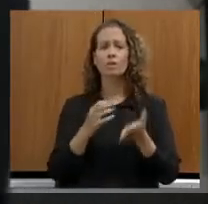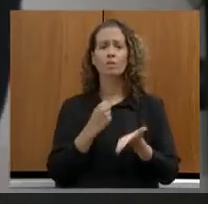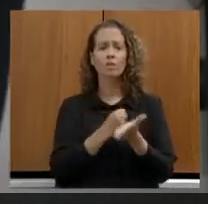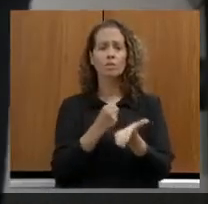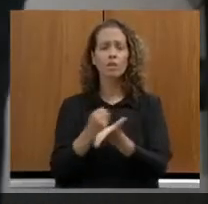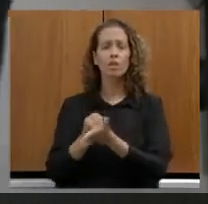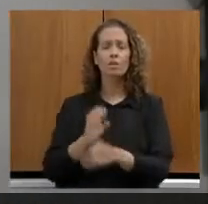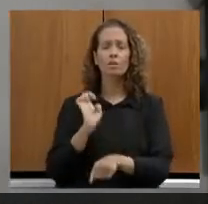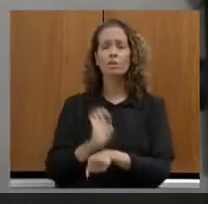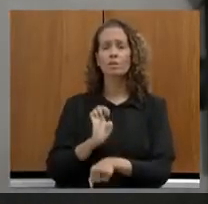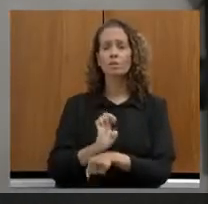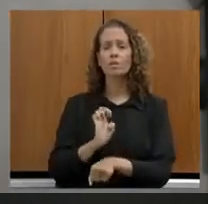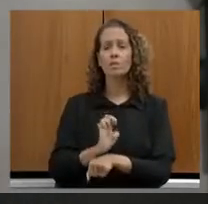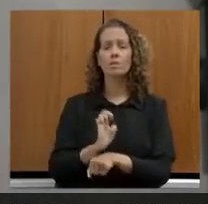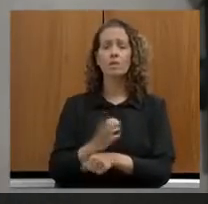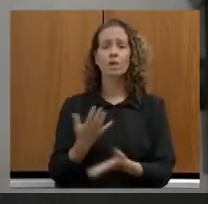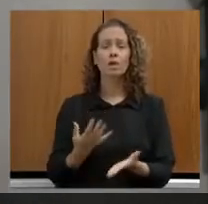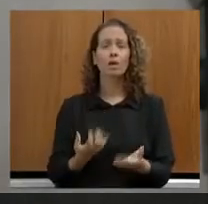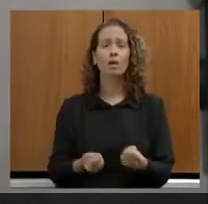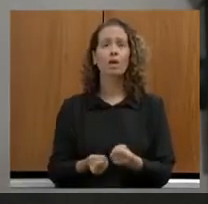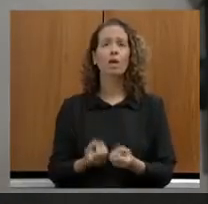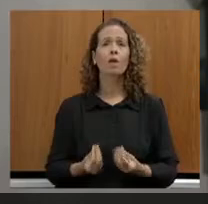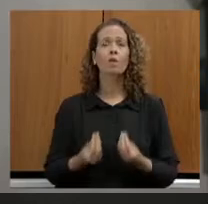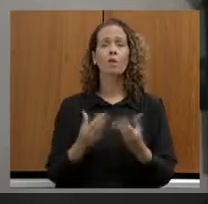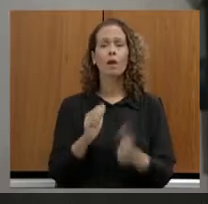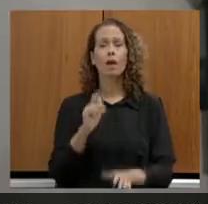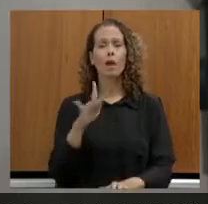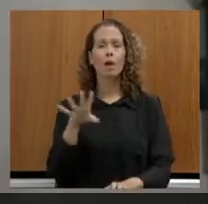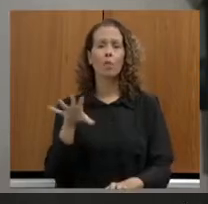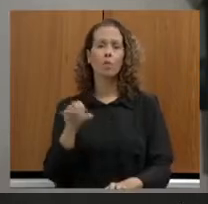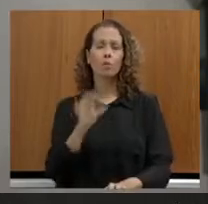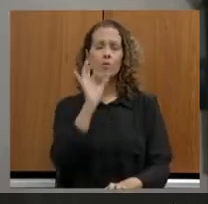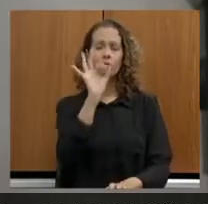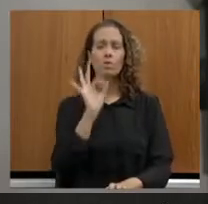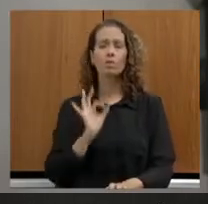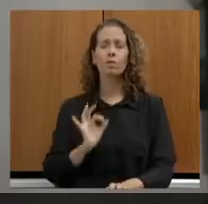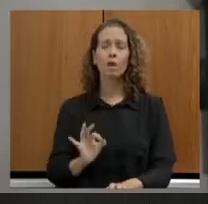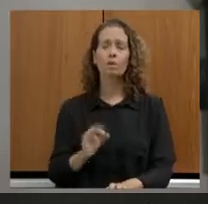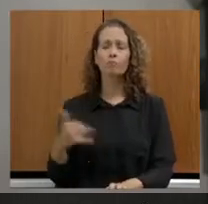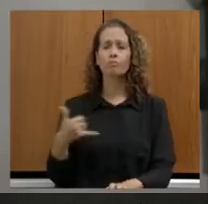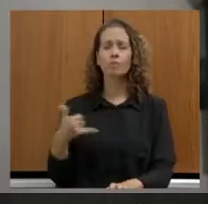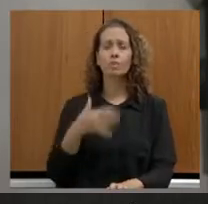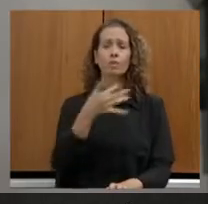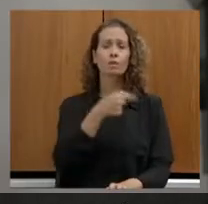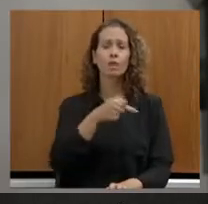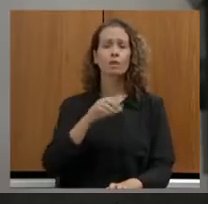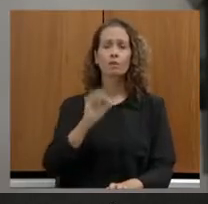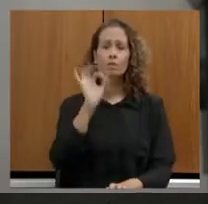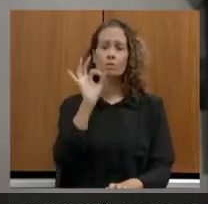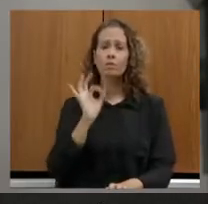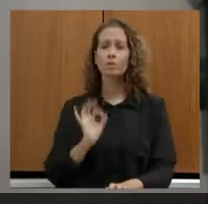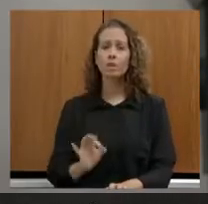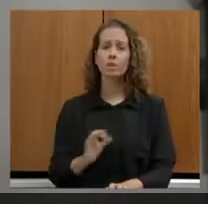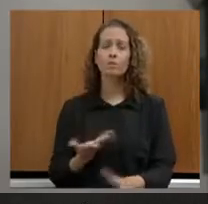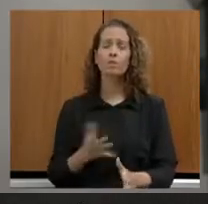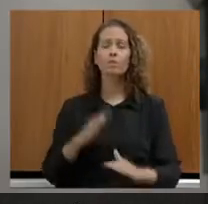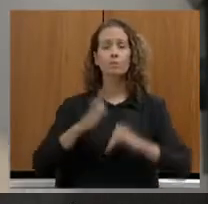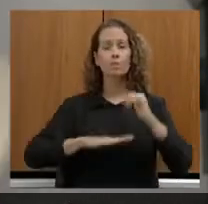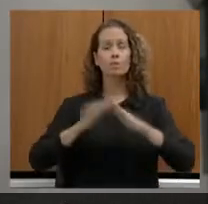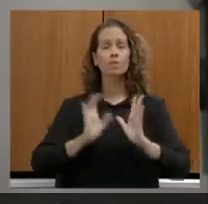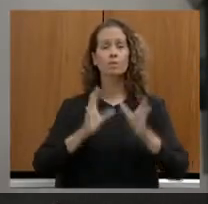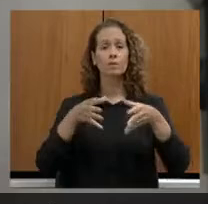Estado de Minas Gerais a concessão do abono para o comprimento da aplicação do percentual mínimo de setenta por cento da remuneração dos profissionais da educação